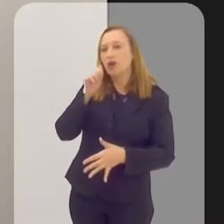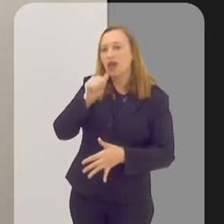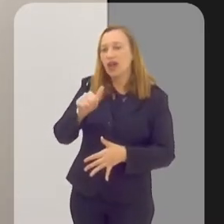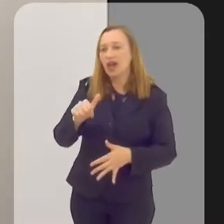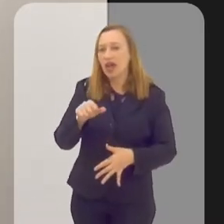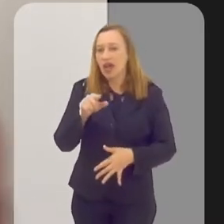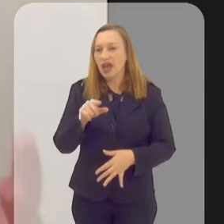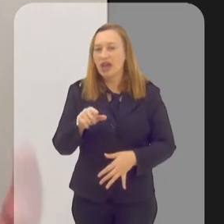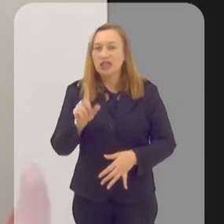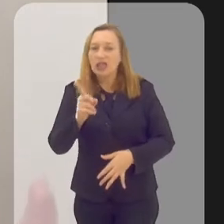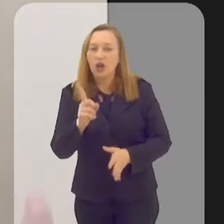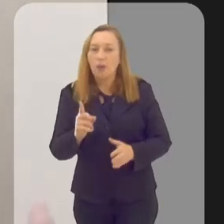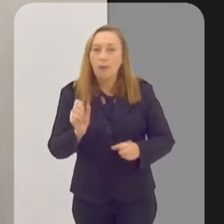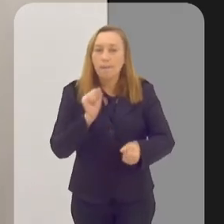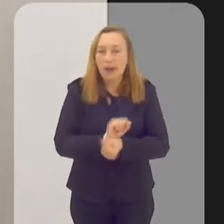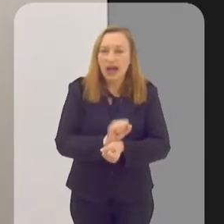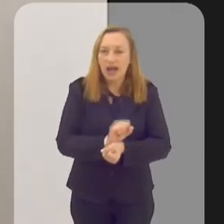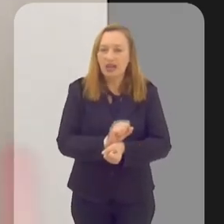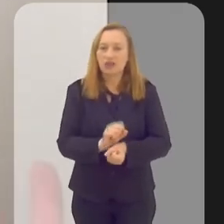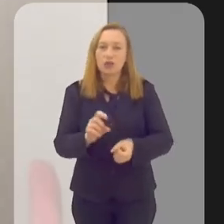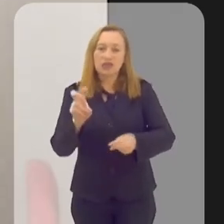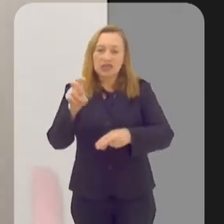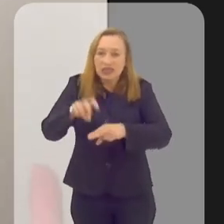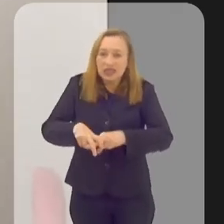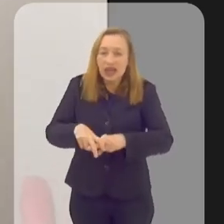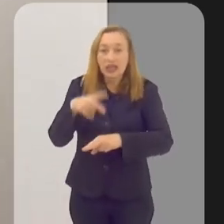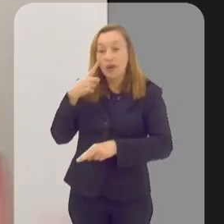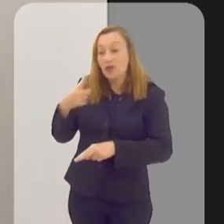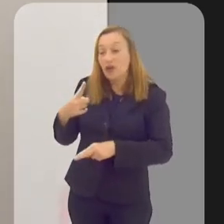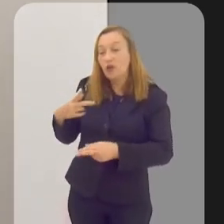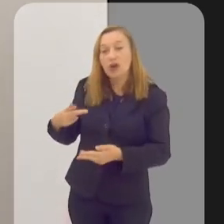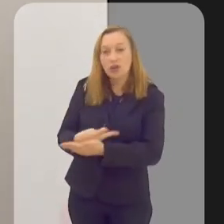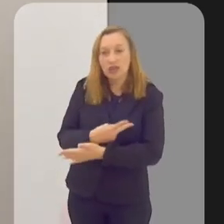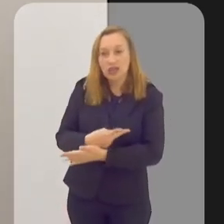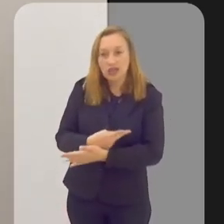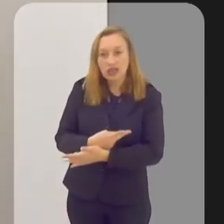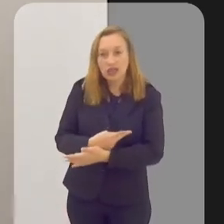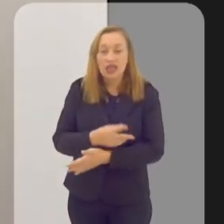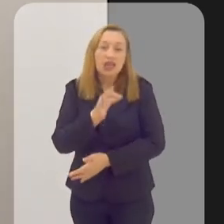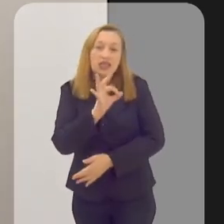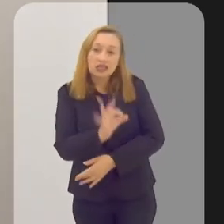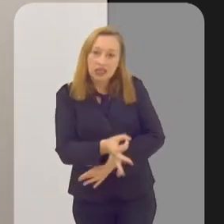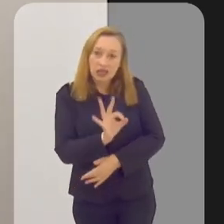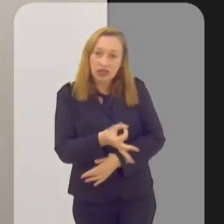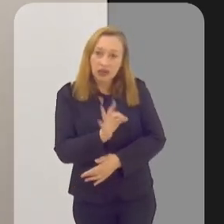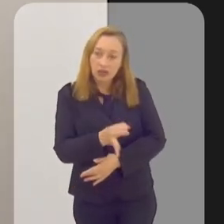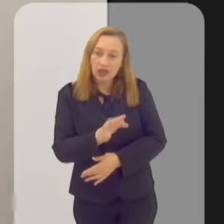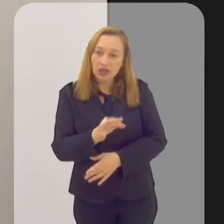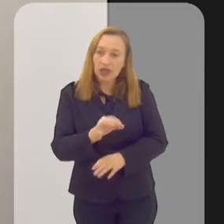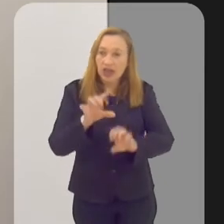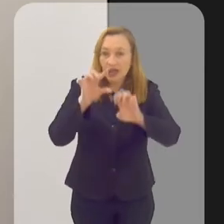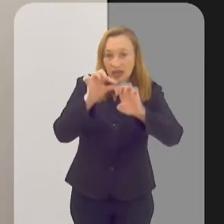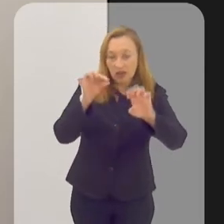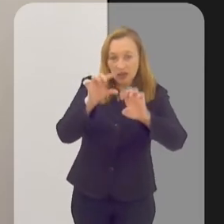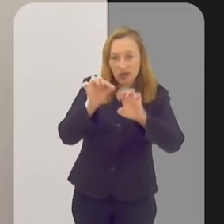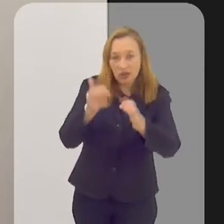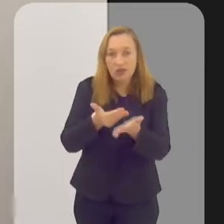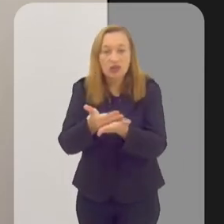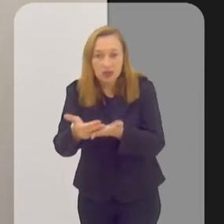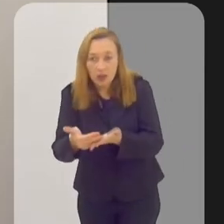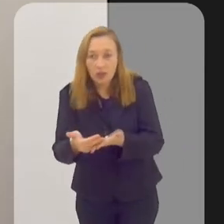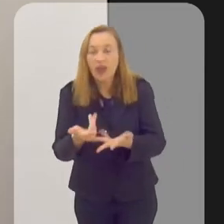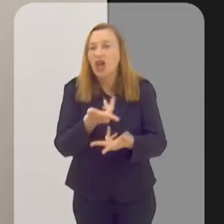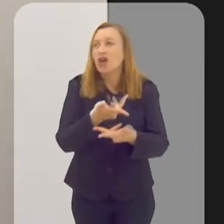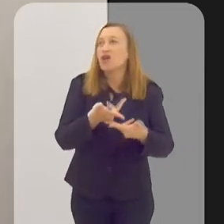mulher foi aquela que ela não parou, ela não ficou ali sentada para ver o que, que ia acontecer e, efetivamente, ela empreendeu, né?